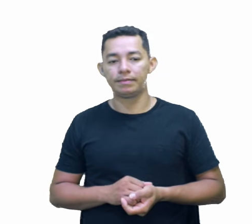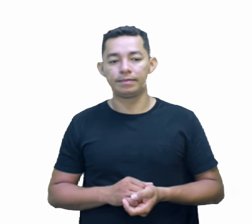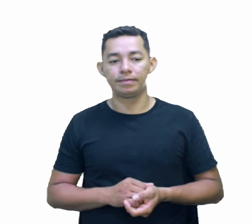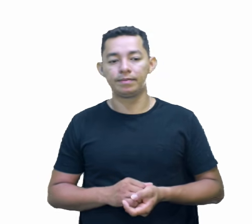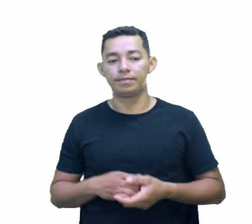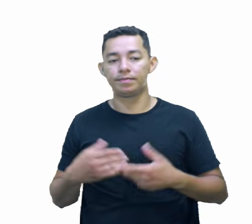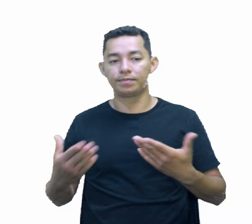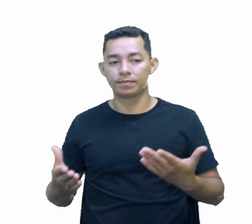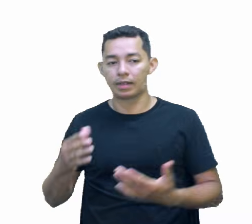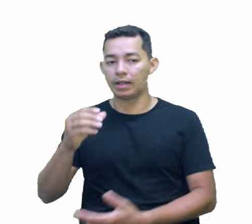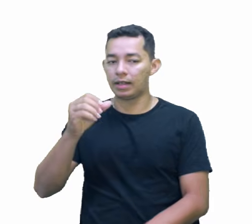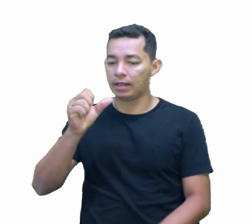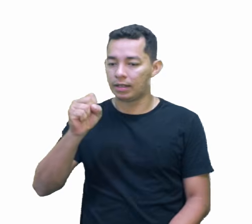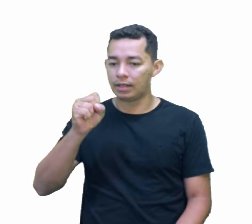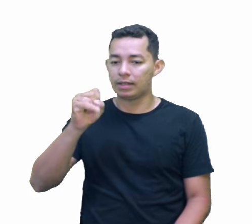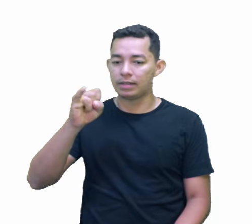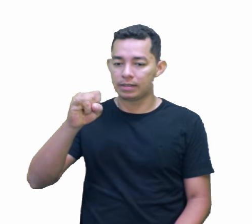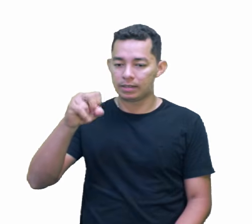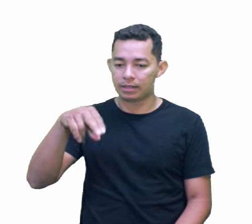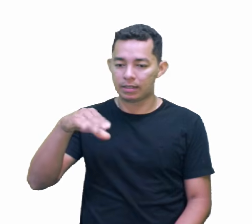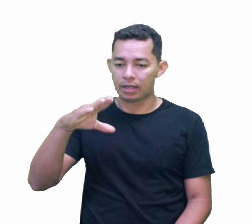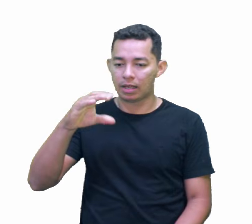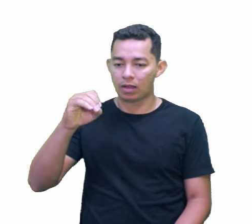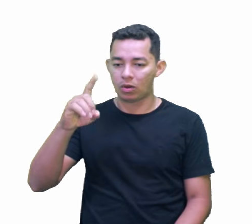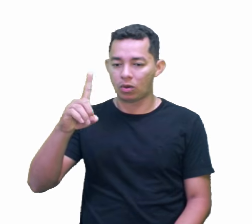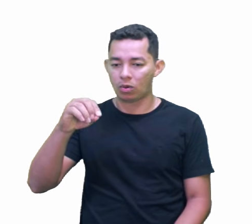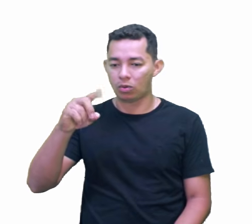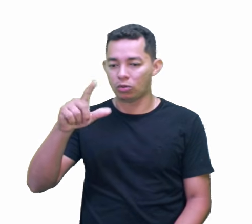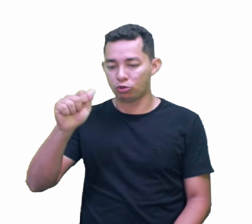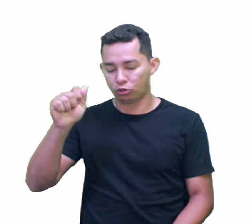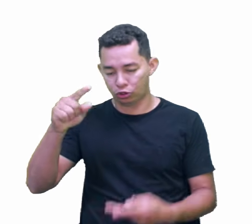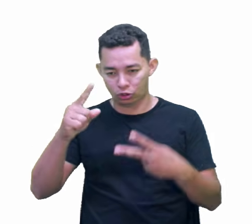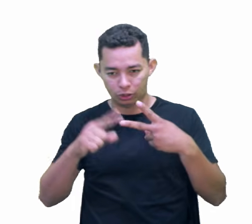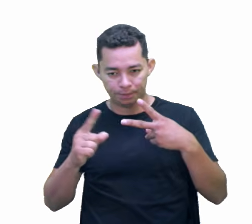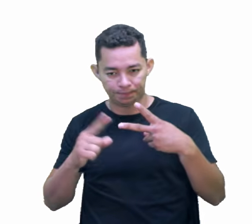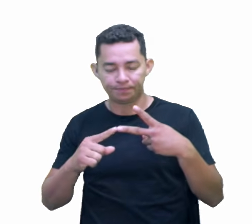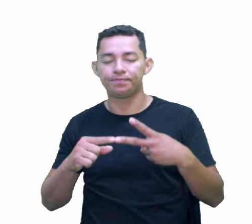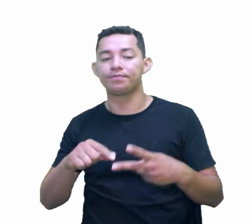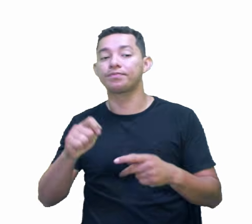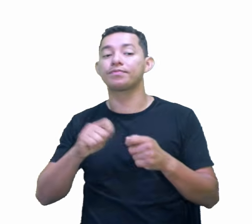Já na cinecologia, a gente vai fazer uma observação